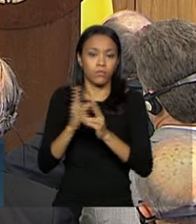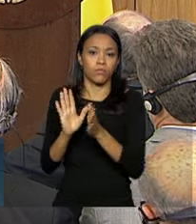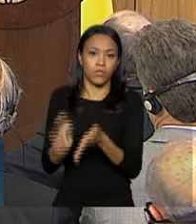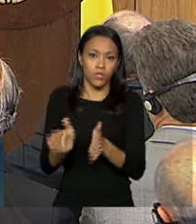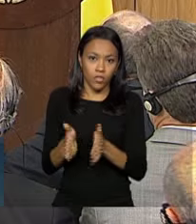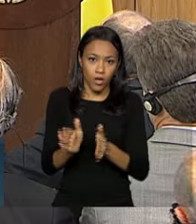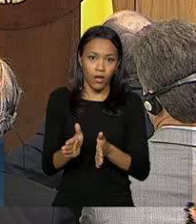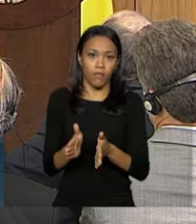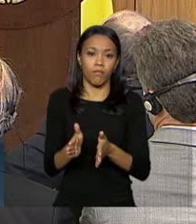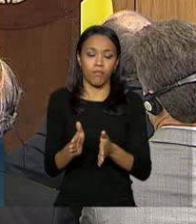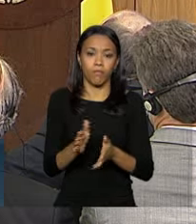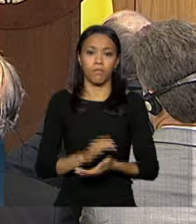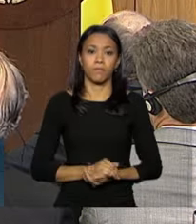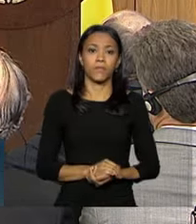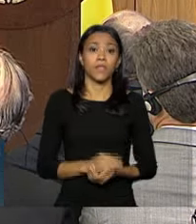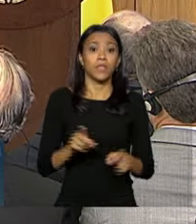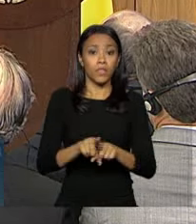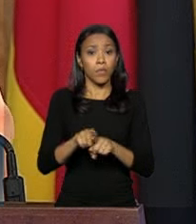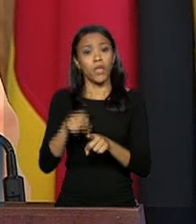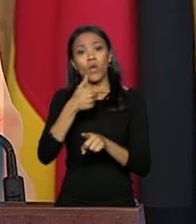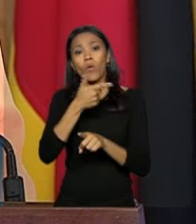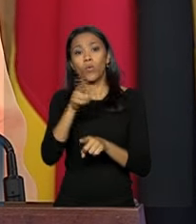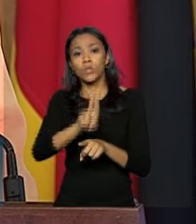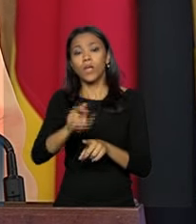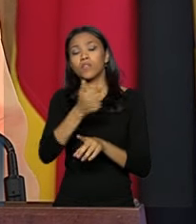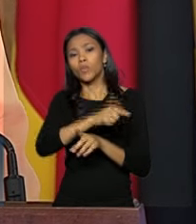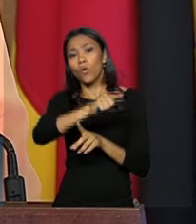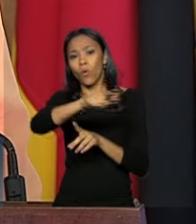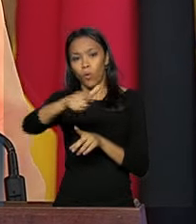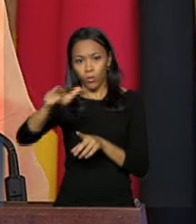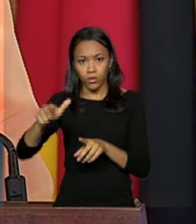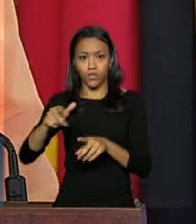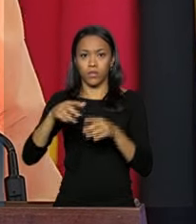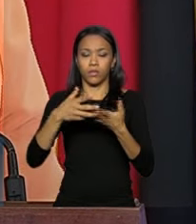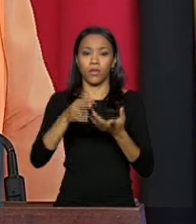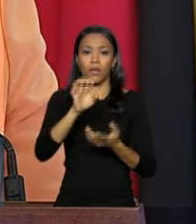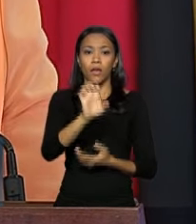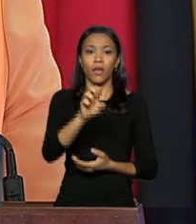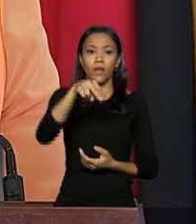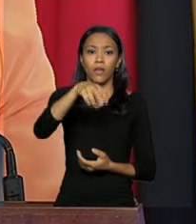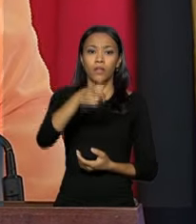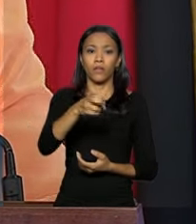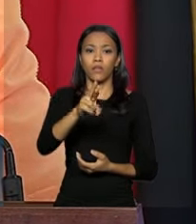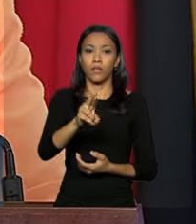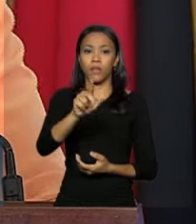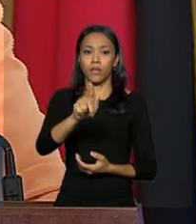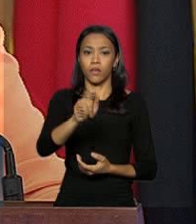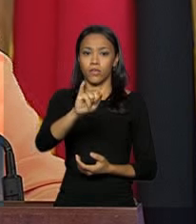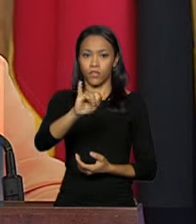objetivos muito ambiciosos em relação a outras energias renováveis. Nós queremos dar todo o apoio aqui.